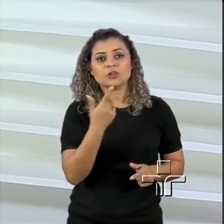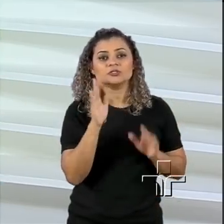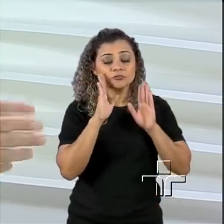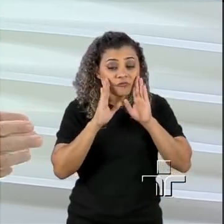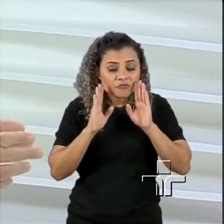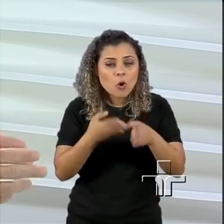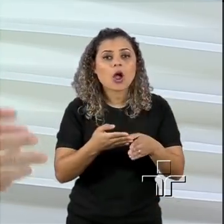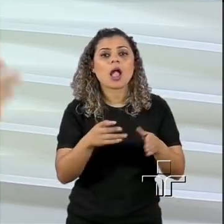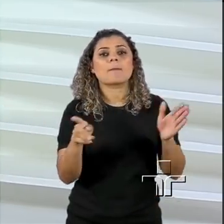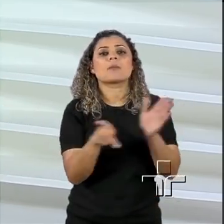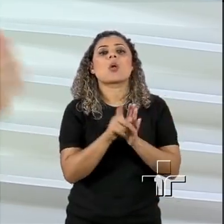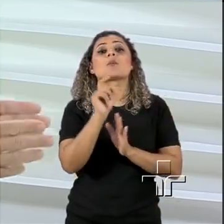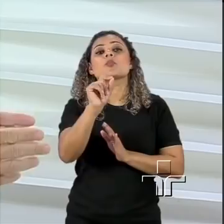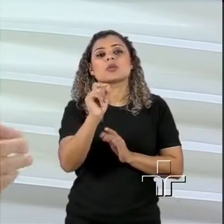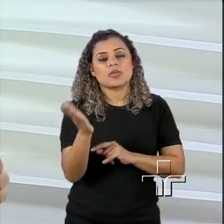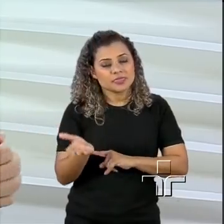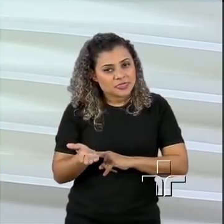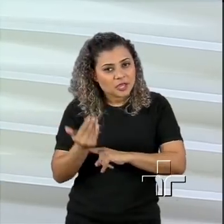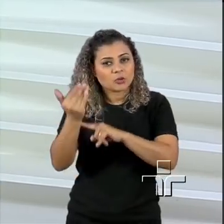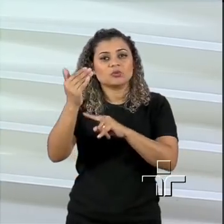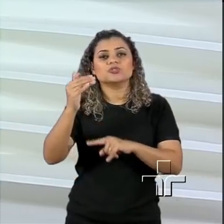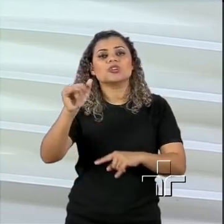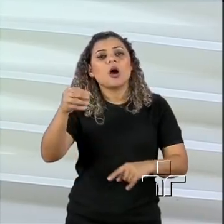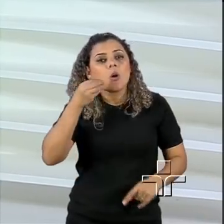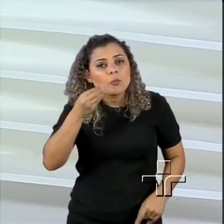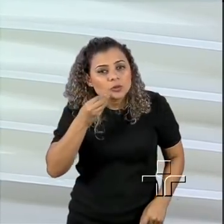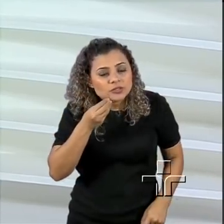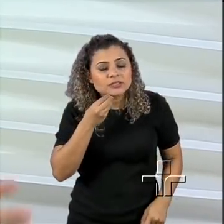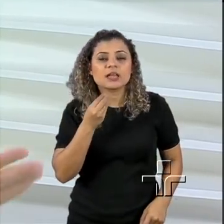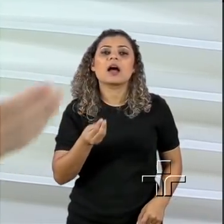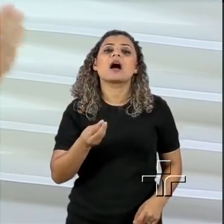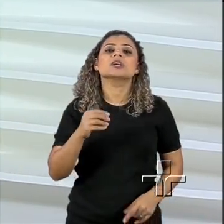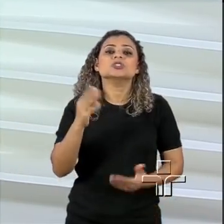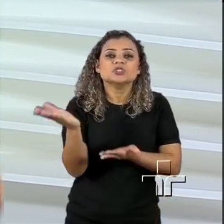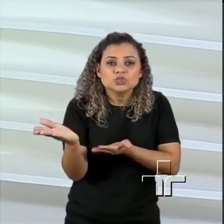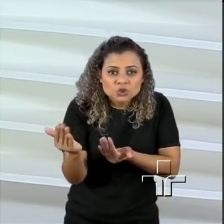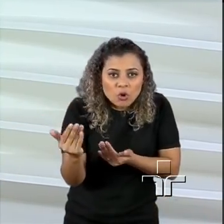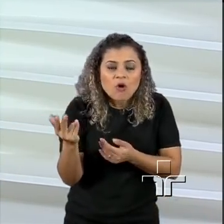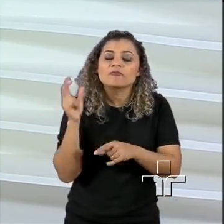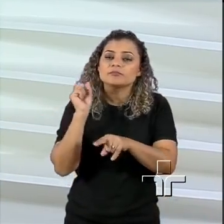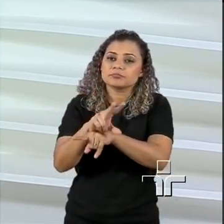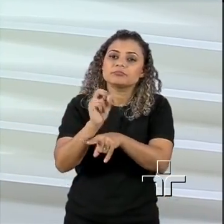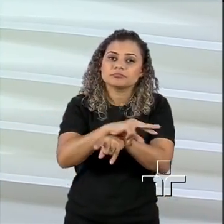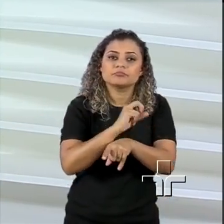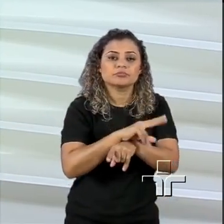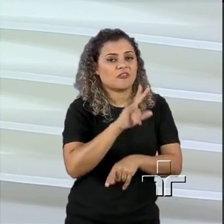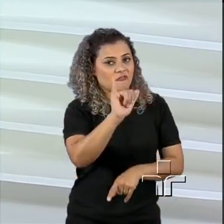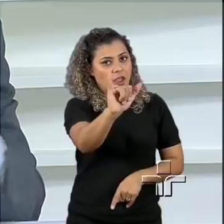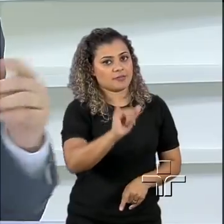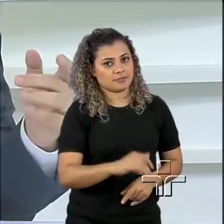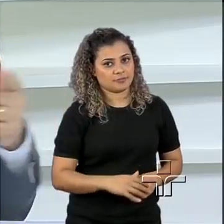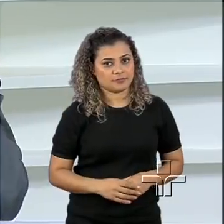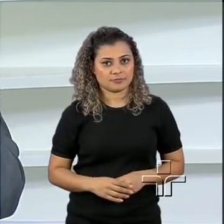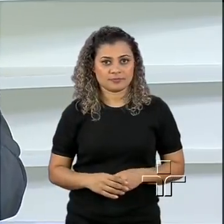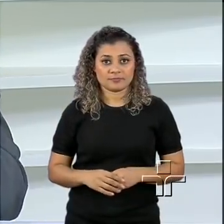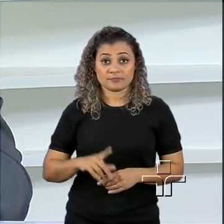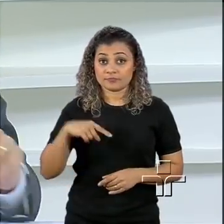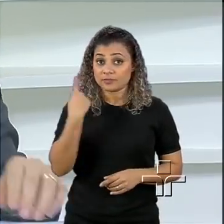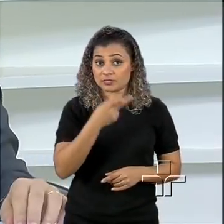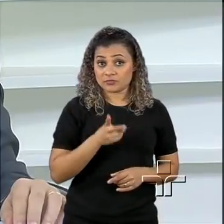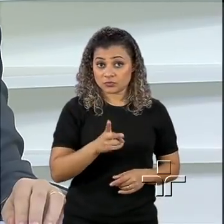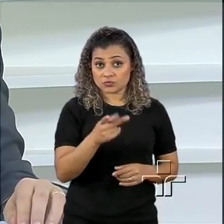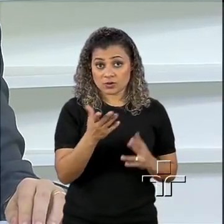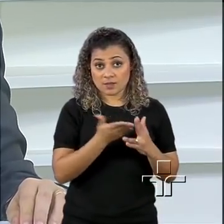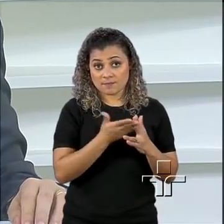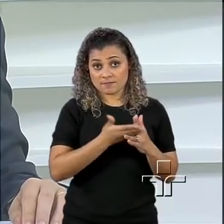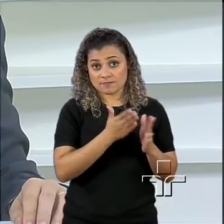destinar para inovação, para oportunidade, especialmente para a juventude que estão aí no processo das universidades. A gente vai continuar o debate no